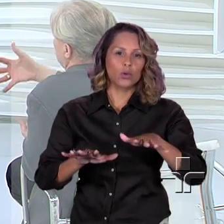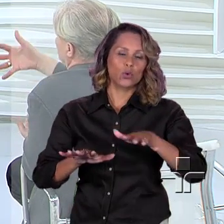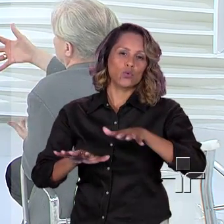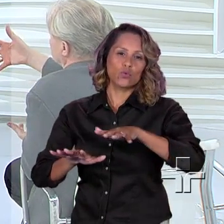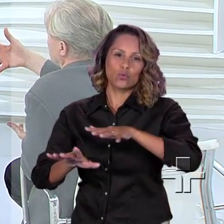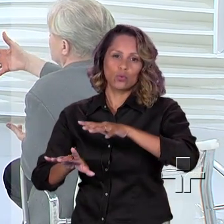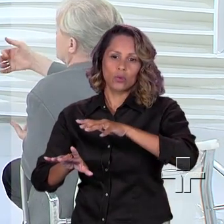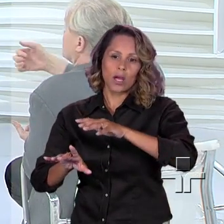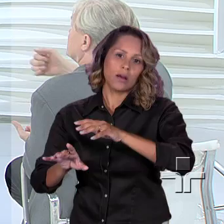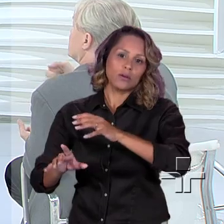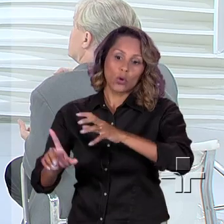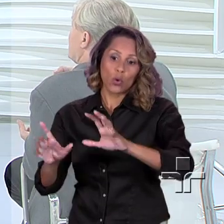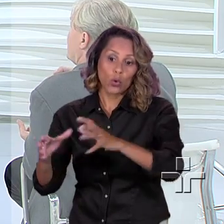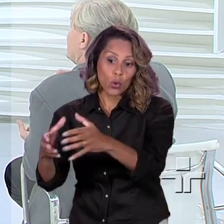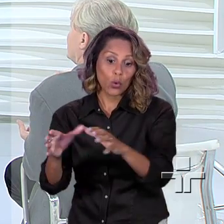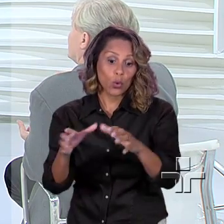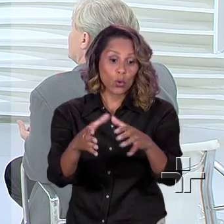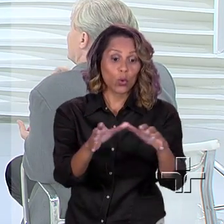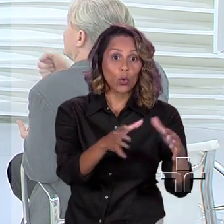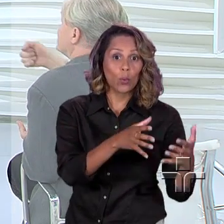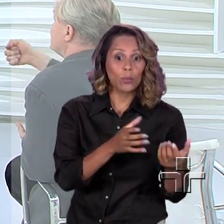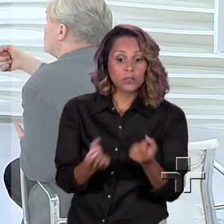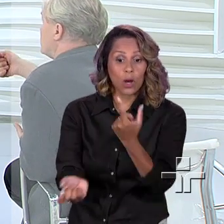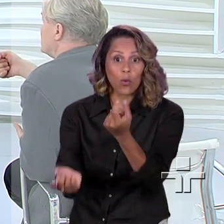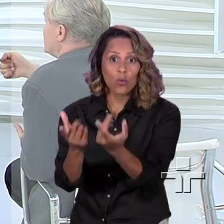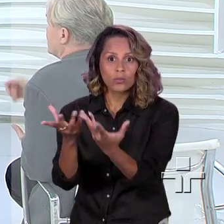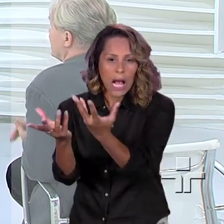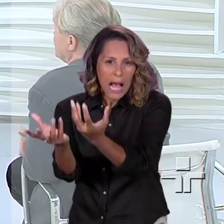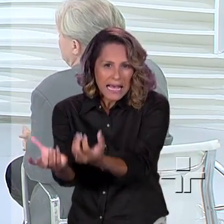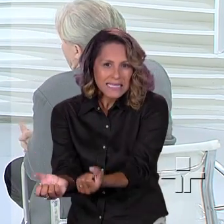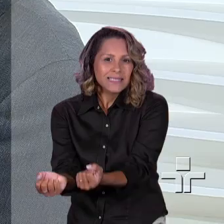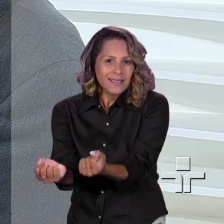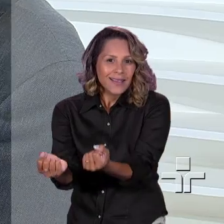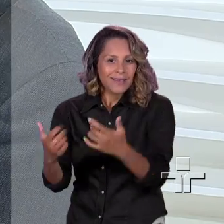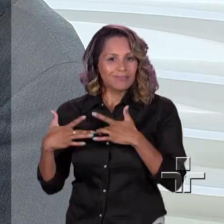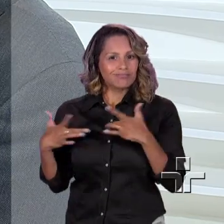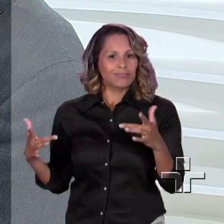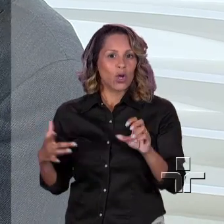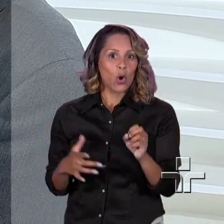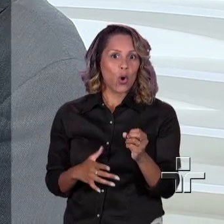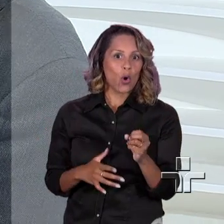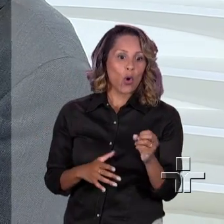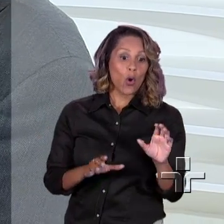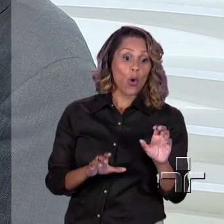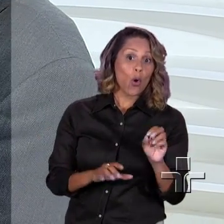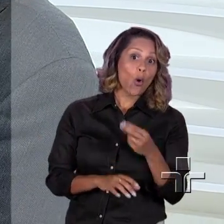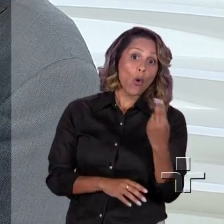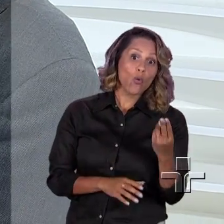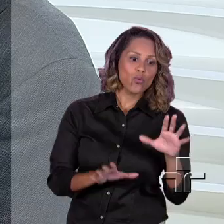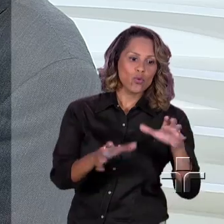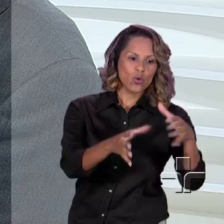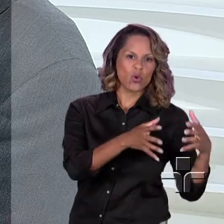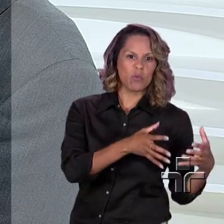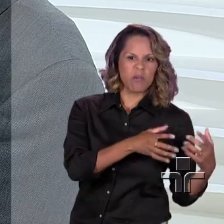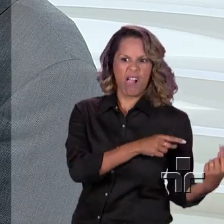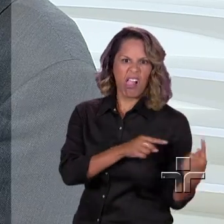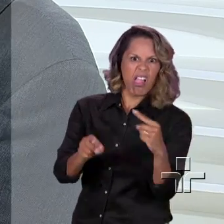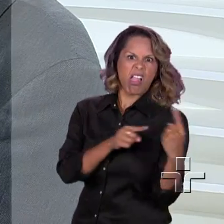acolhedora e outros de uma maneira agressiva contra essa diferença. E por isso, quando uma